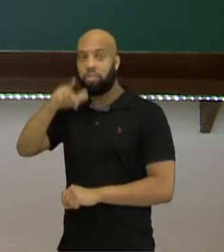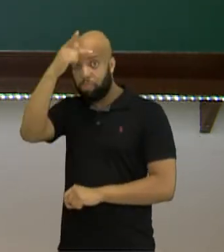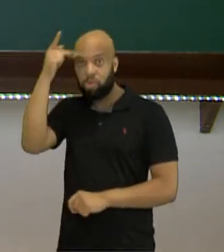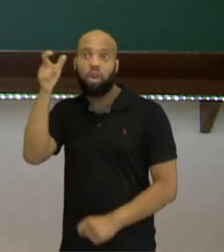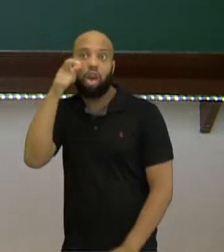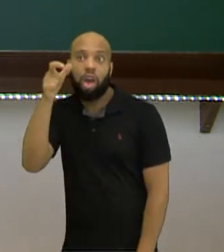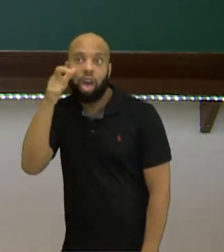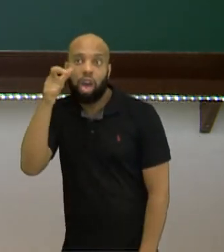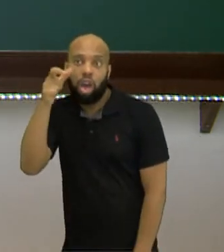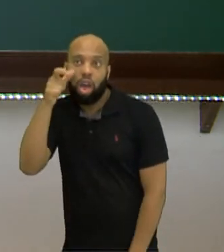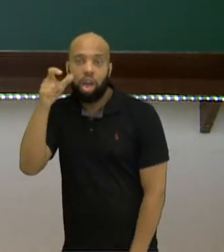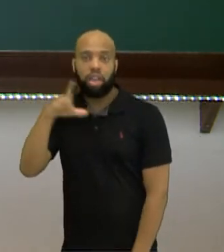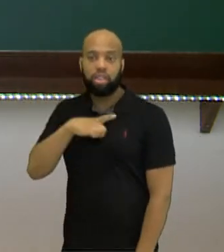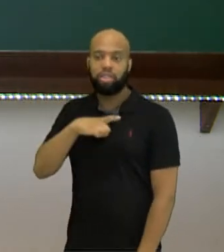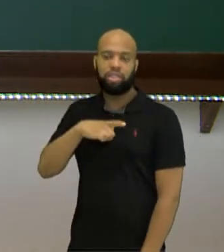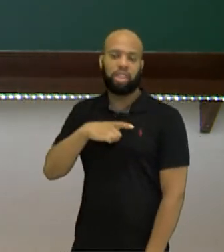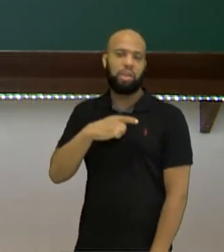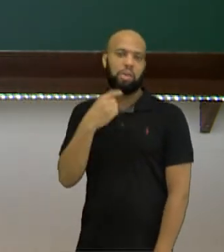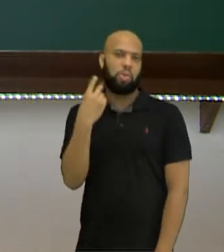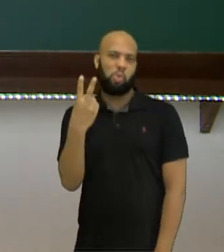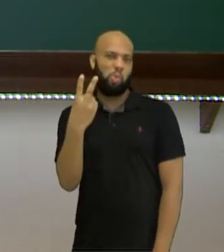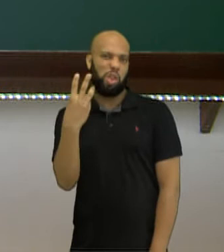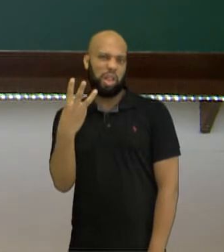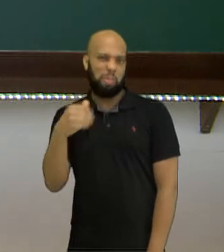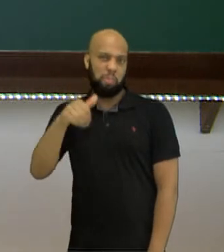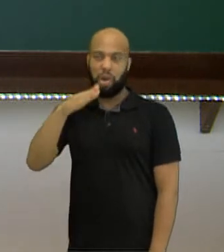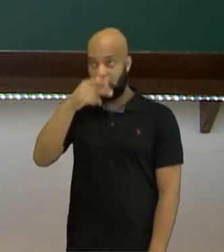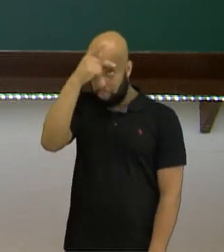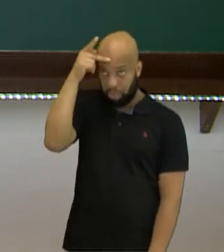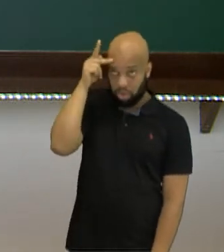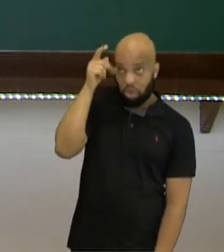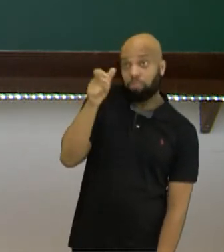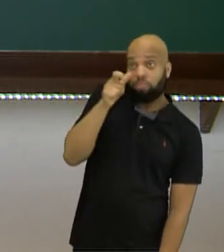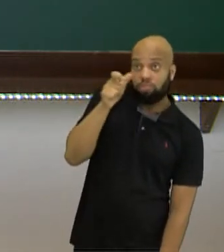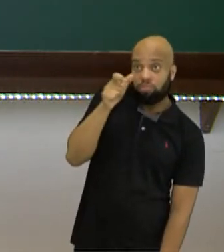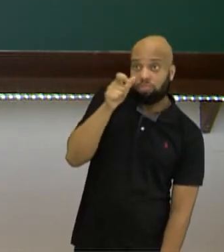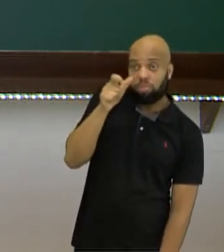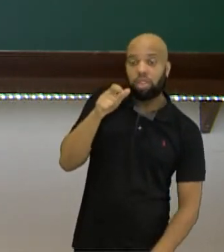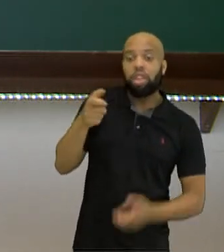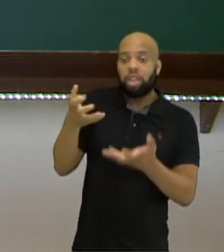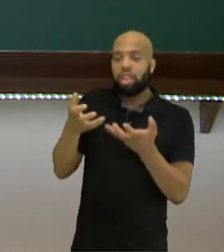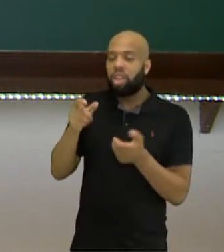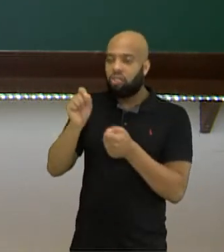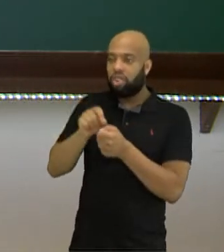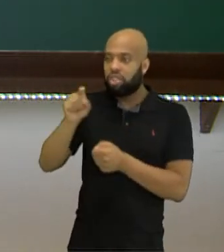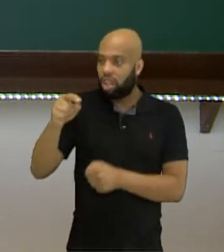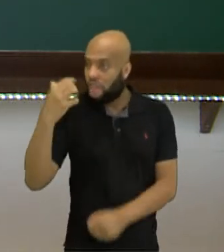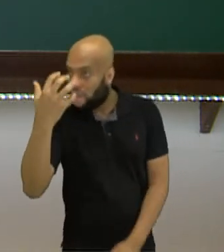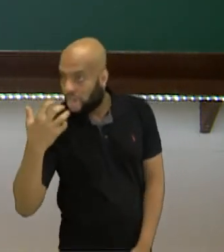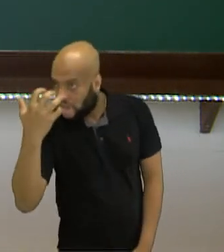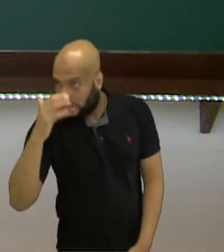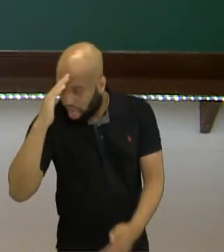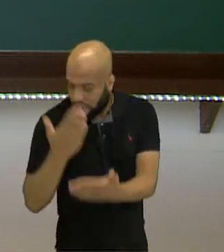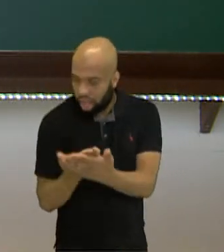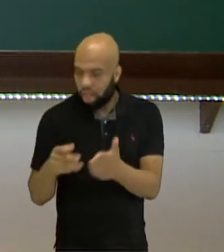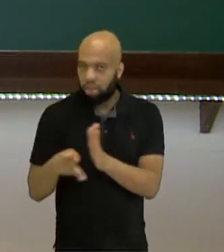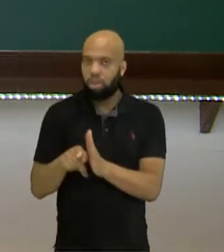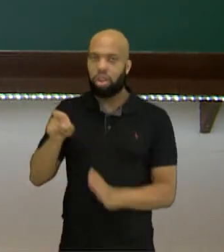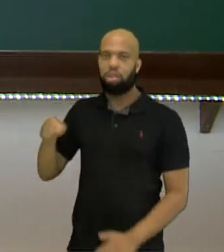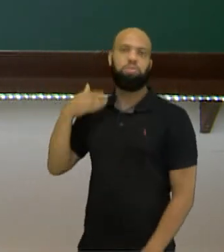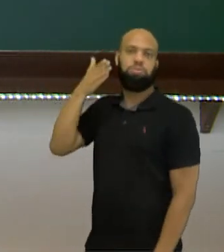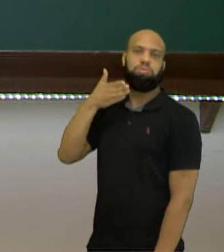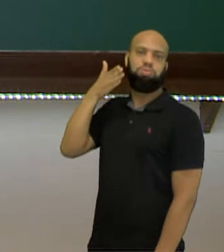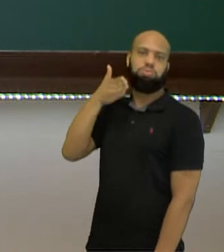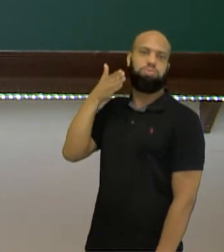é uma fala e duas ou mais pessoas o qual ela Visa justamente o persuadir a outra pessoa ou